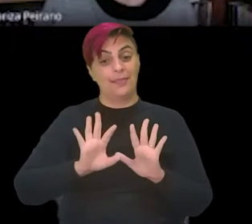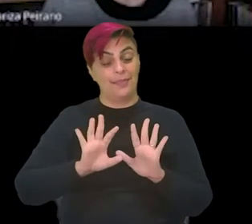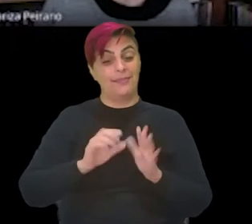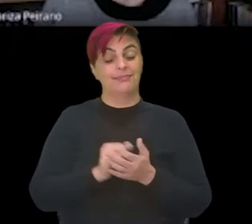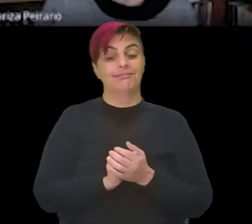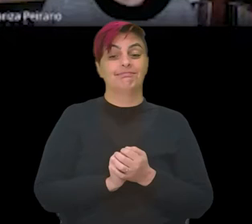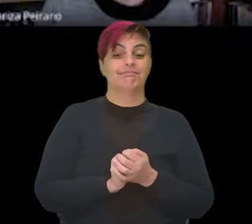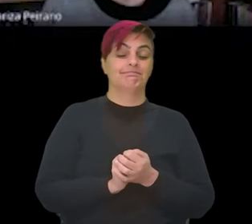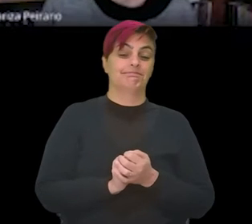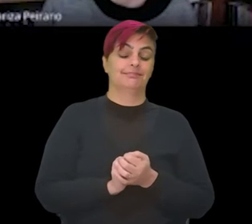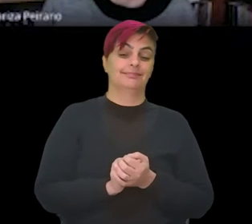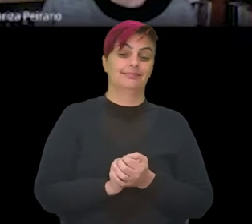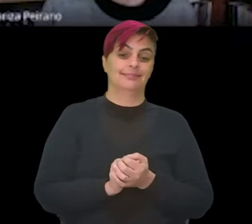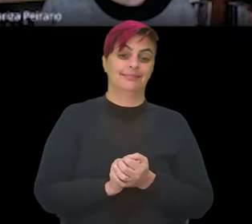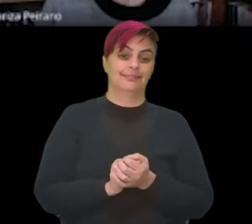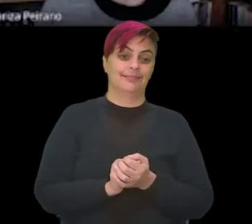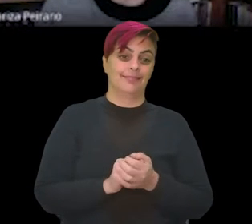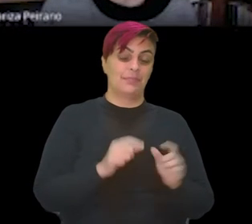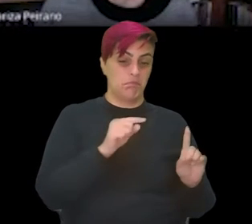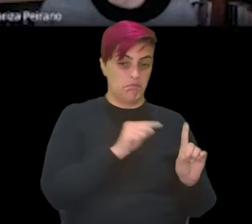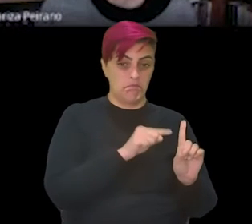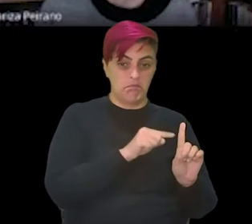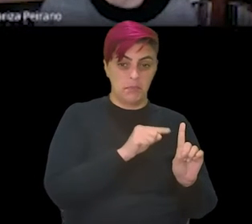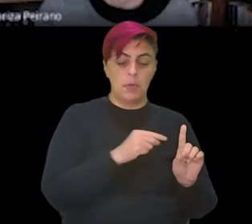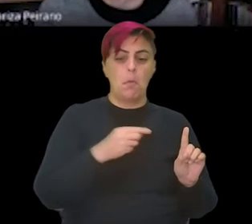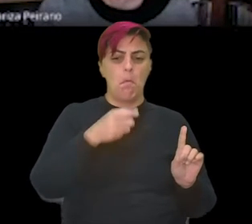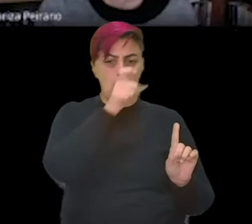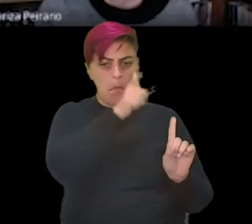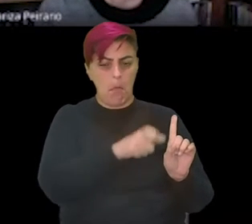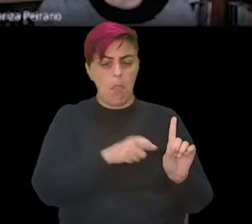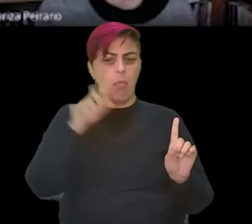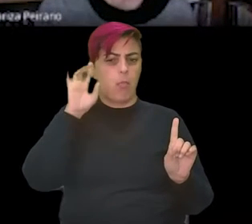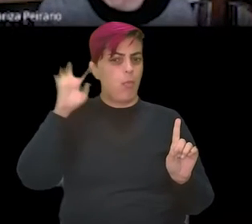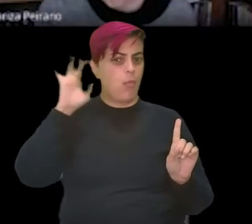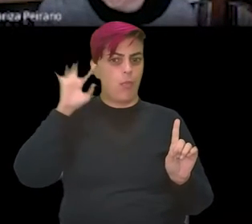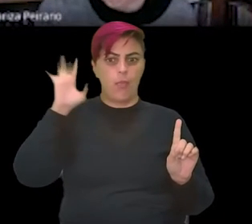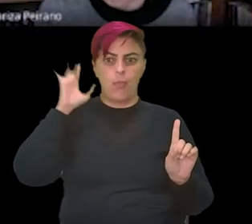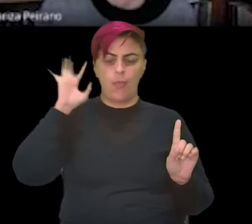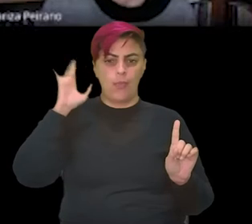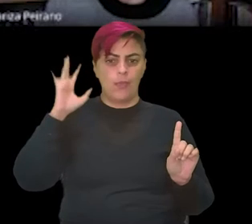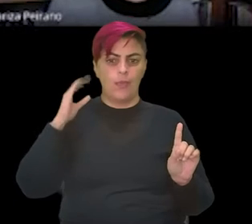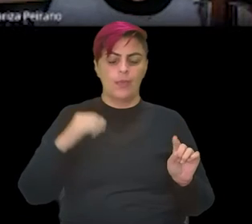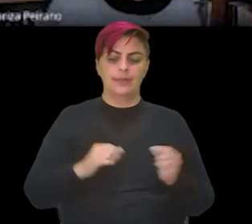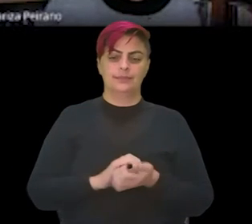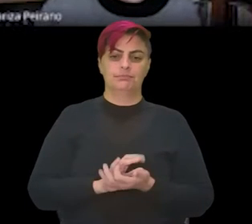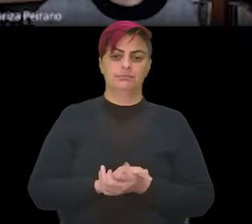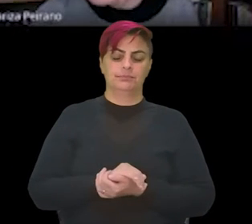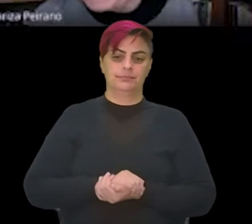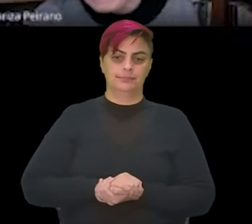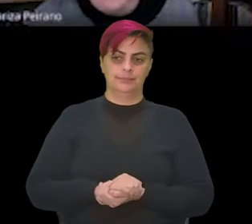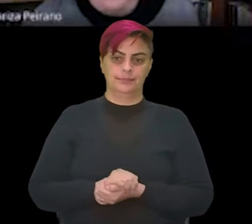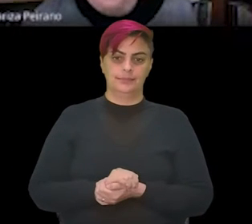fenômeno único e paradoxal, um empirista teórico fanático.